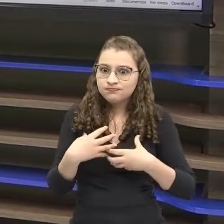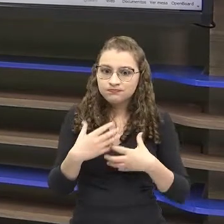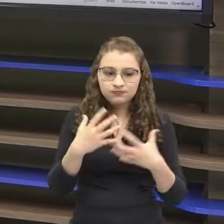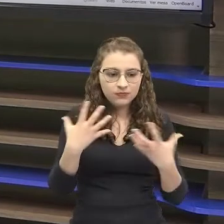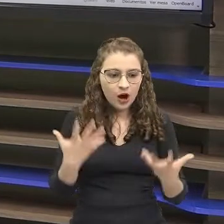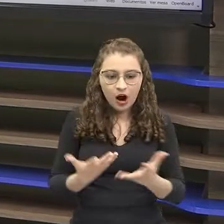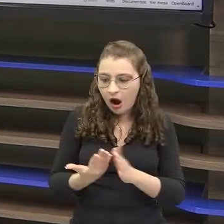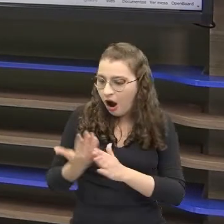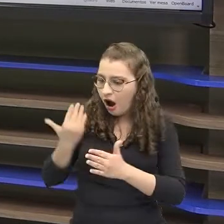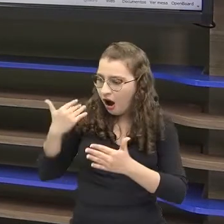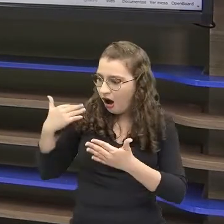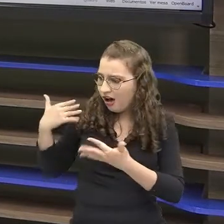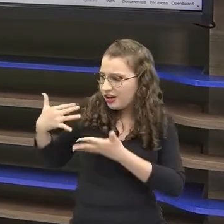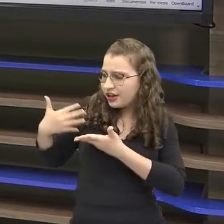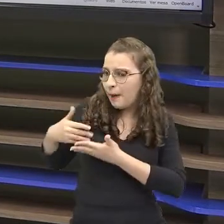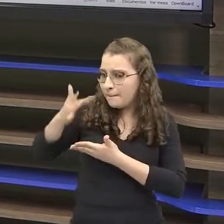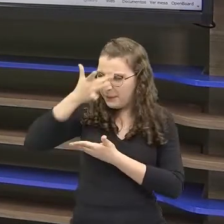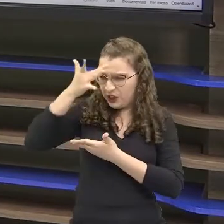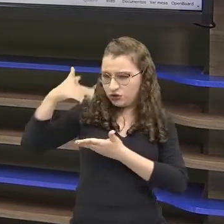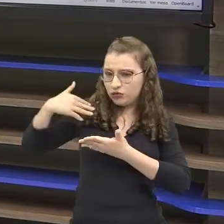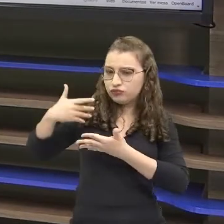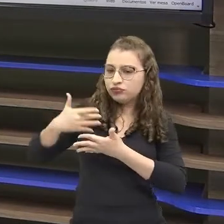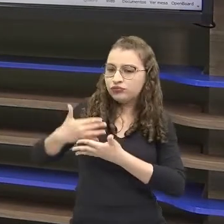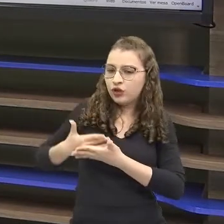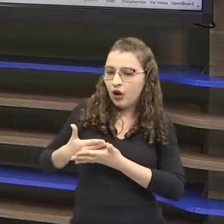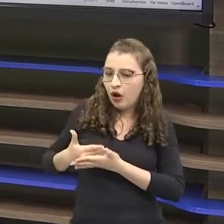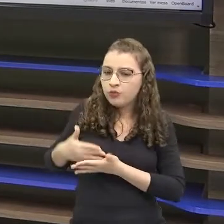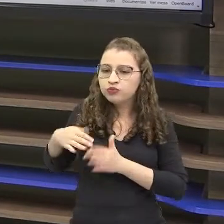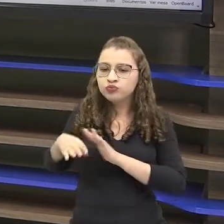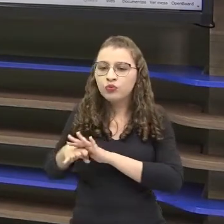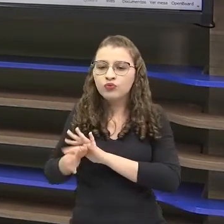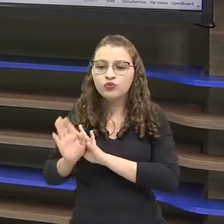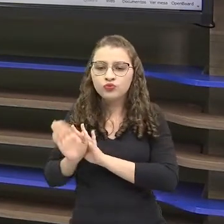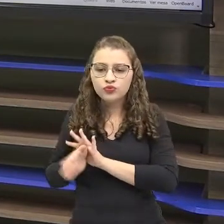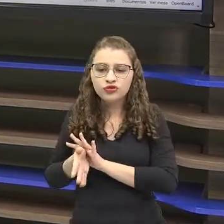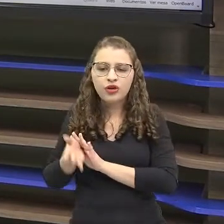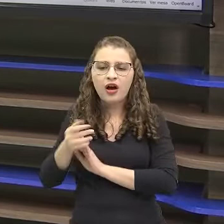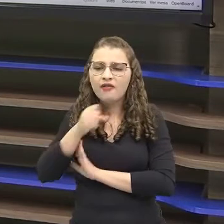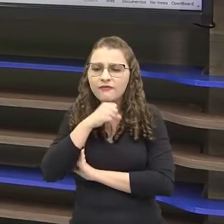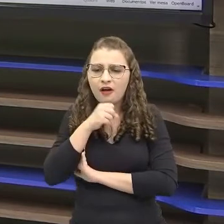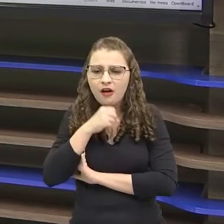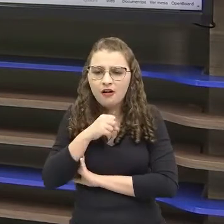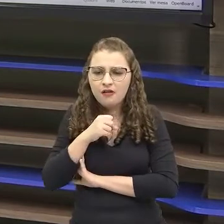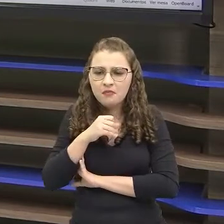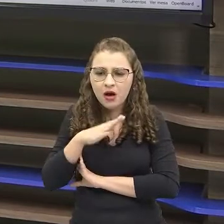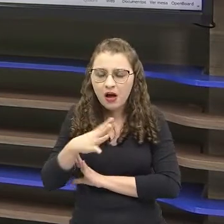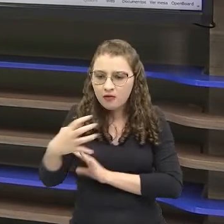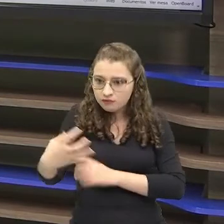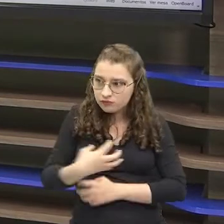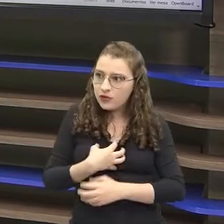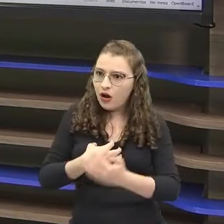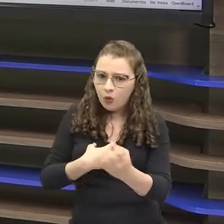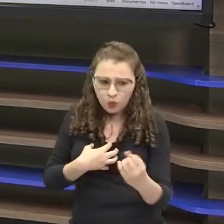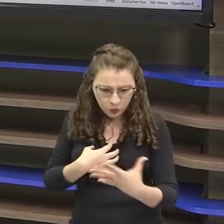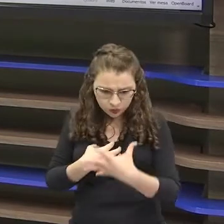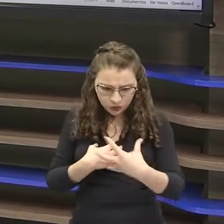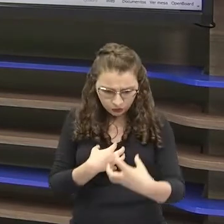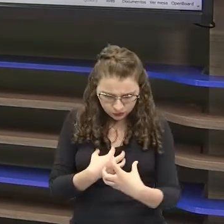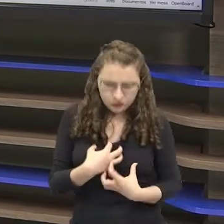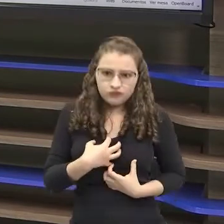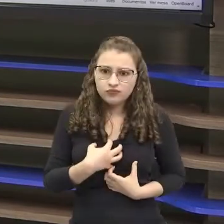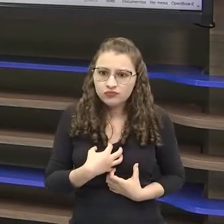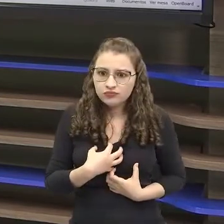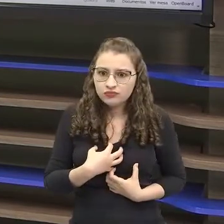cultura conservadora. Então, essa nova forma de fazer arte, houve um choque, né? Que ocorreu